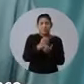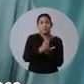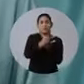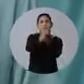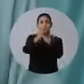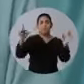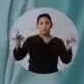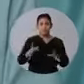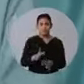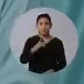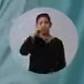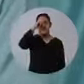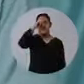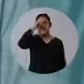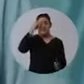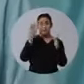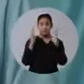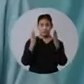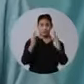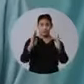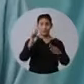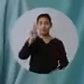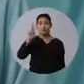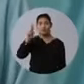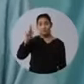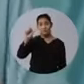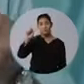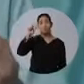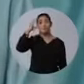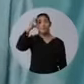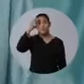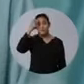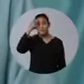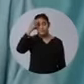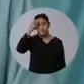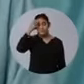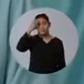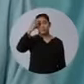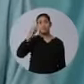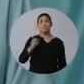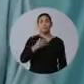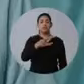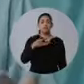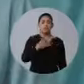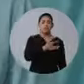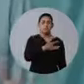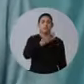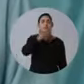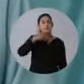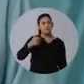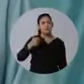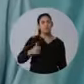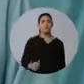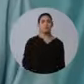Rio Branco, o Hospital de Brasiléia, a UPA de Cruzeiro do Sul e colocar a saúde para funcionar. Na